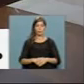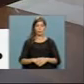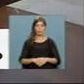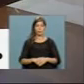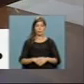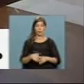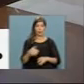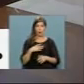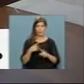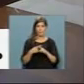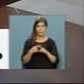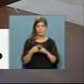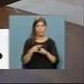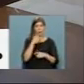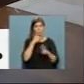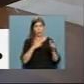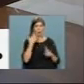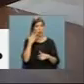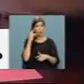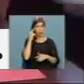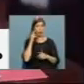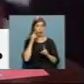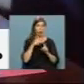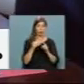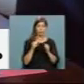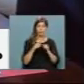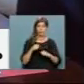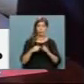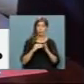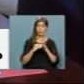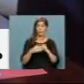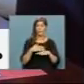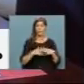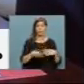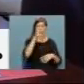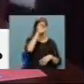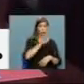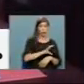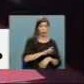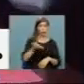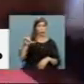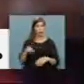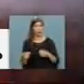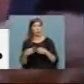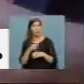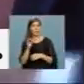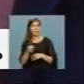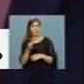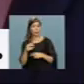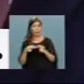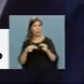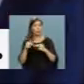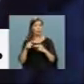Atrair investimento estrangeiro para a Madeira é o objetivo do protocolo de cooperação celebrado entre o Governo Regional e a Confederação da Construção